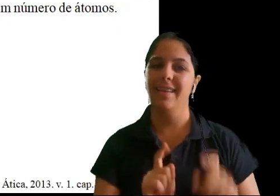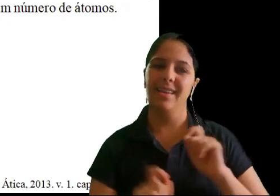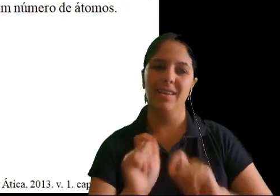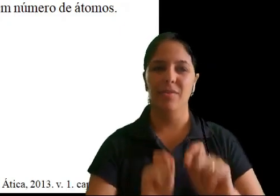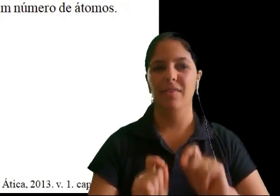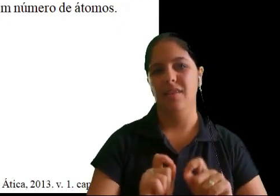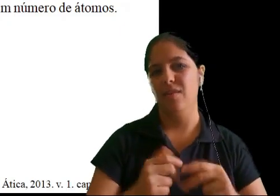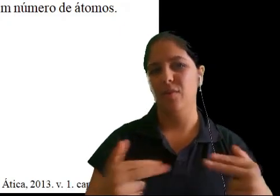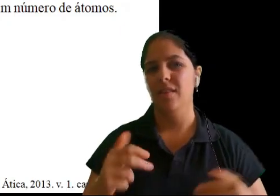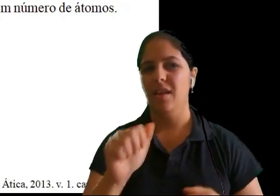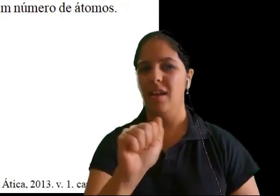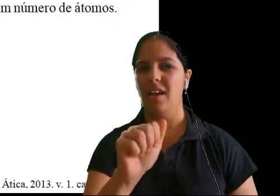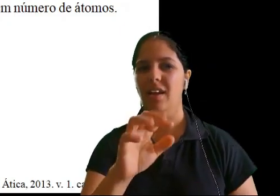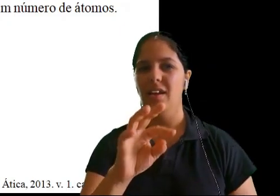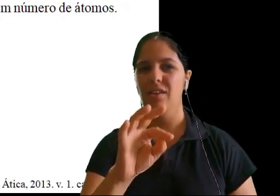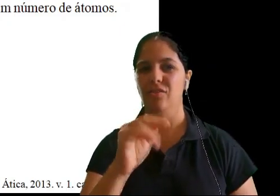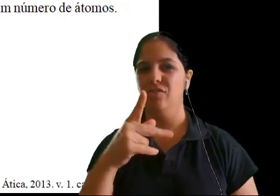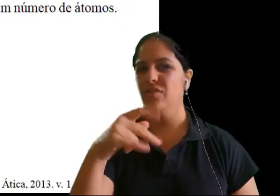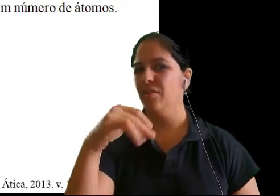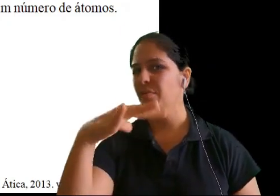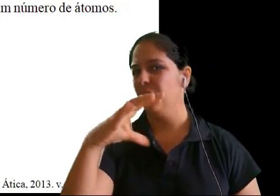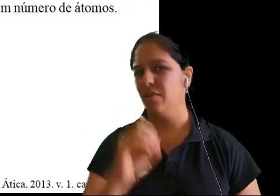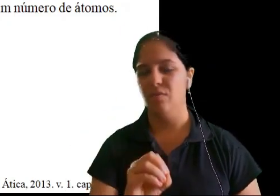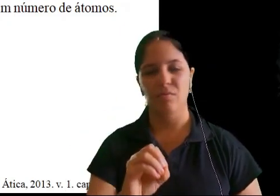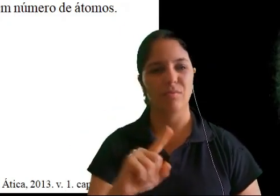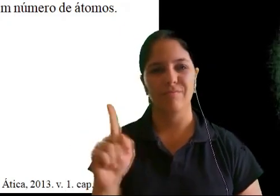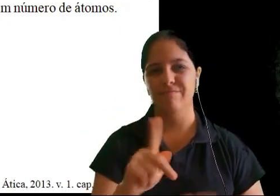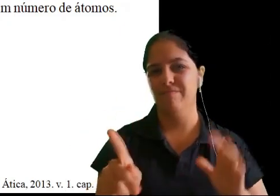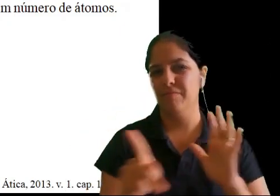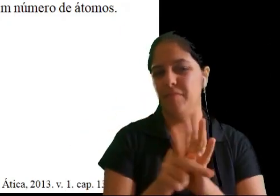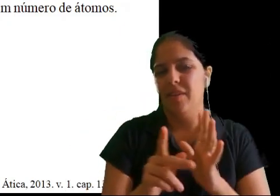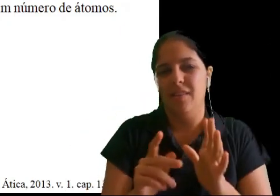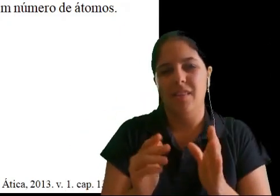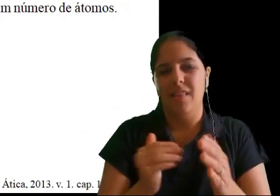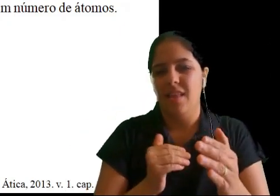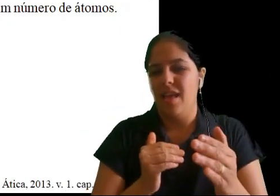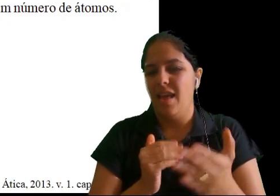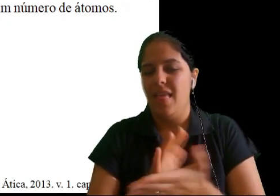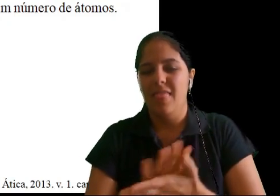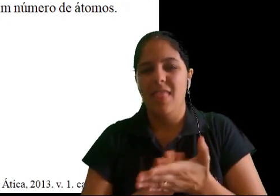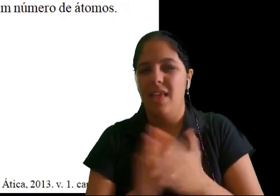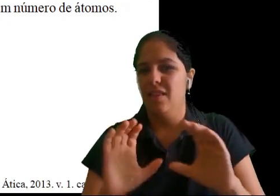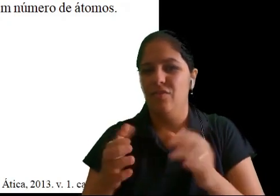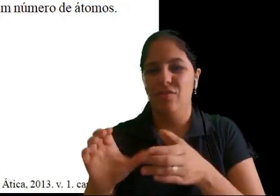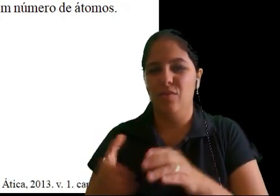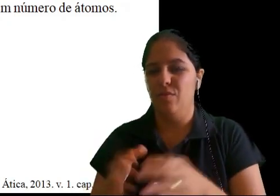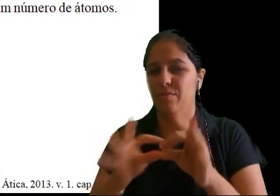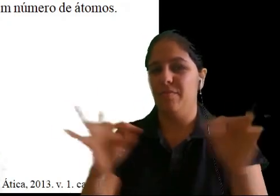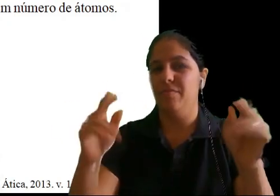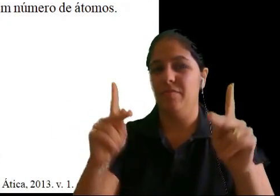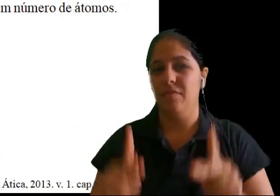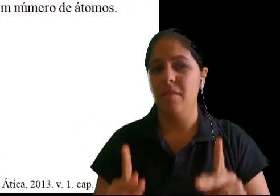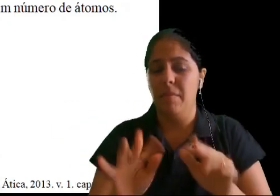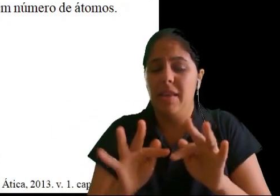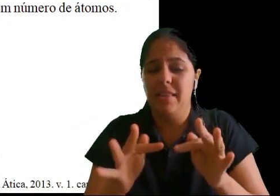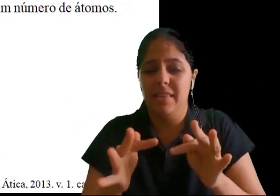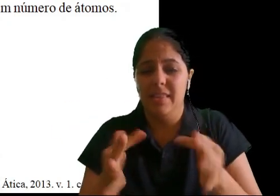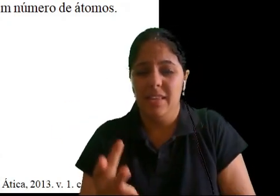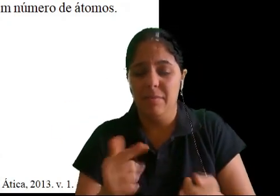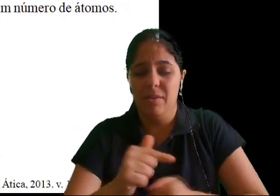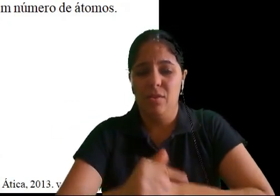elemento atípico, ele não se enquadra em nenhum grupo da tabela periódica, sendo então o mais simples